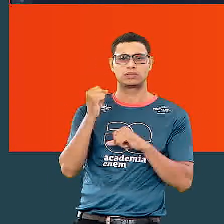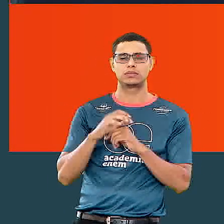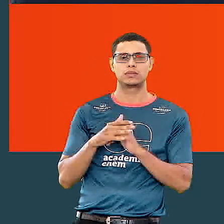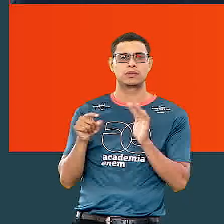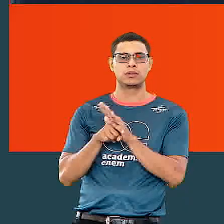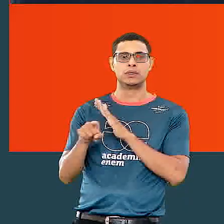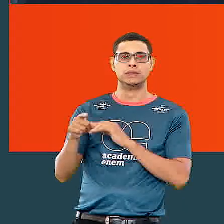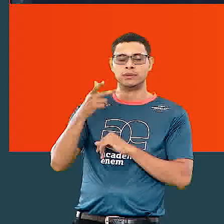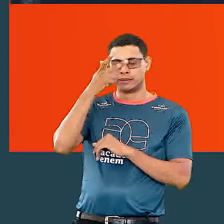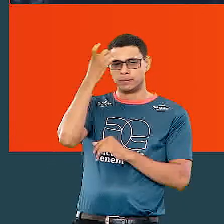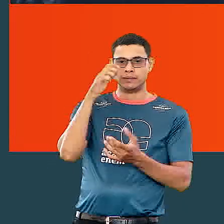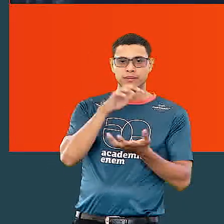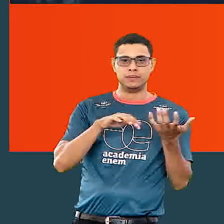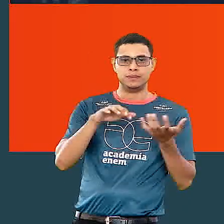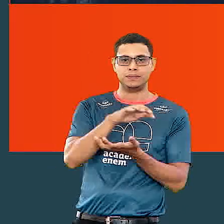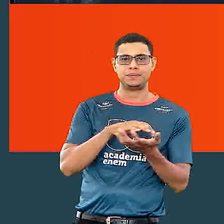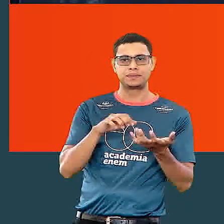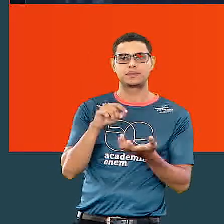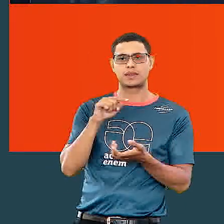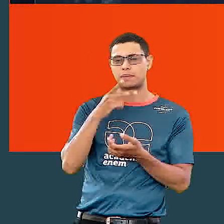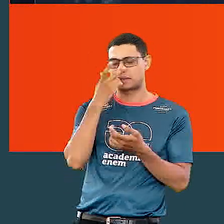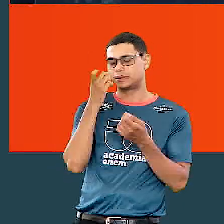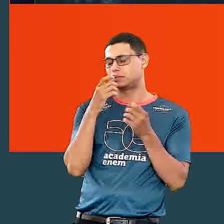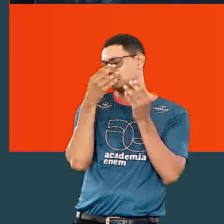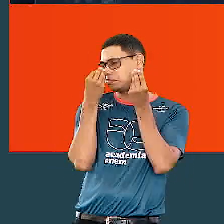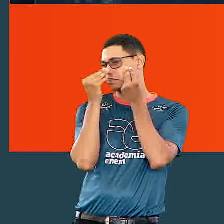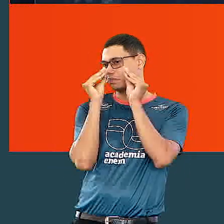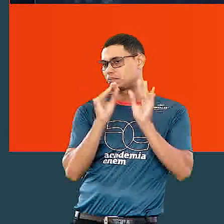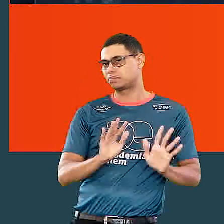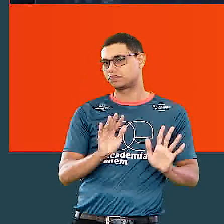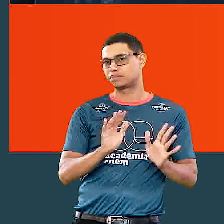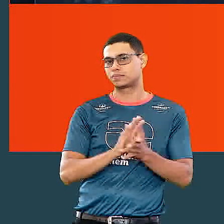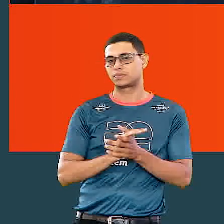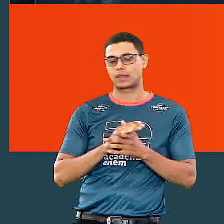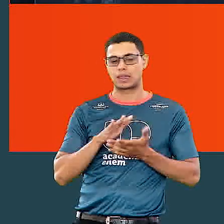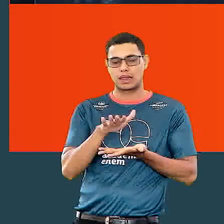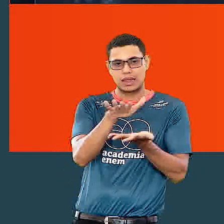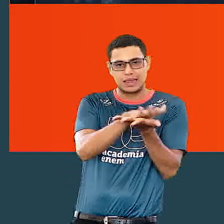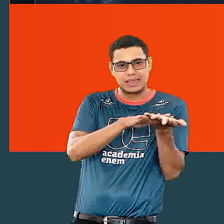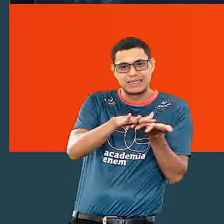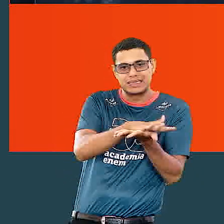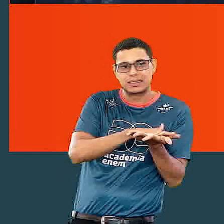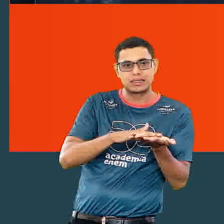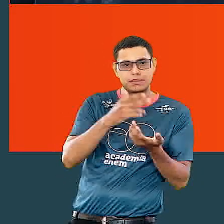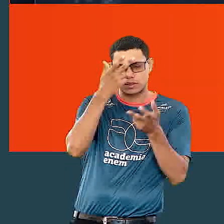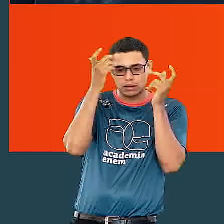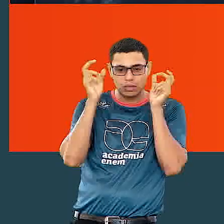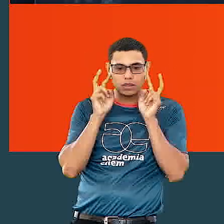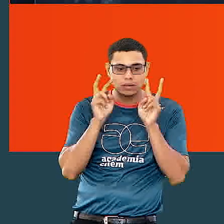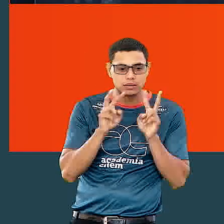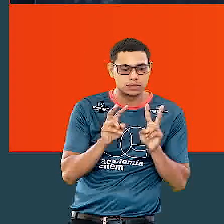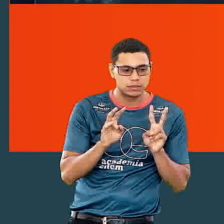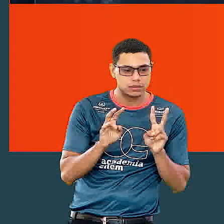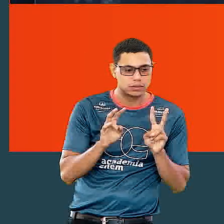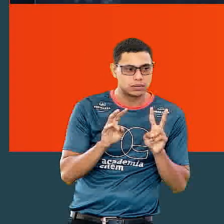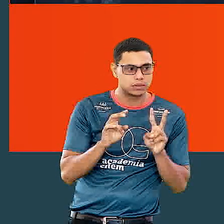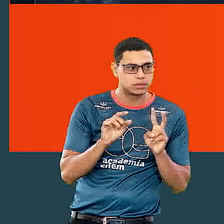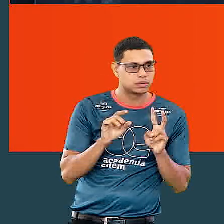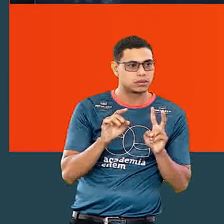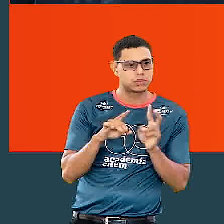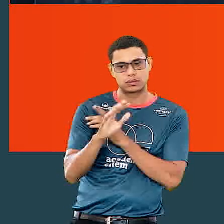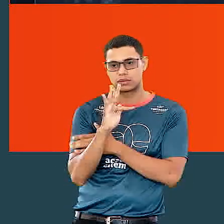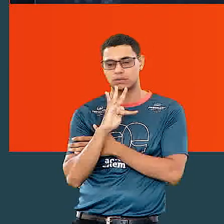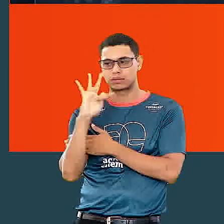os grevistas eram tratados feito bosta, feito nada. Aos caras, peraí, irmão. Em